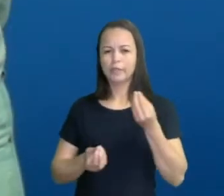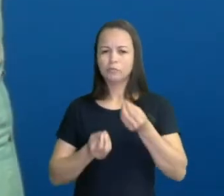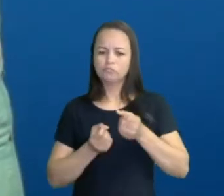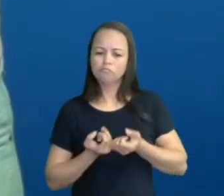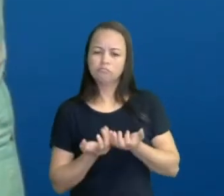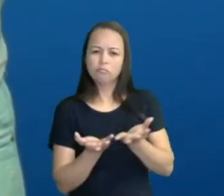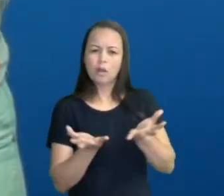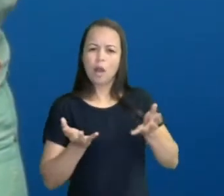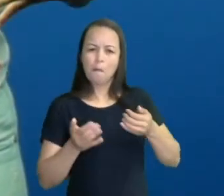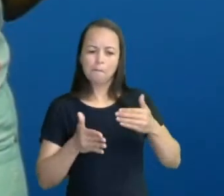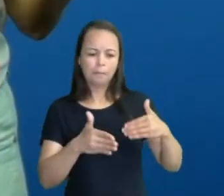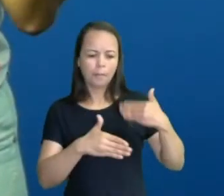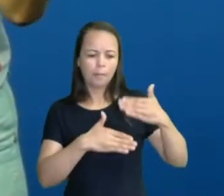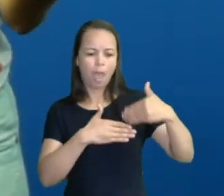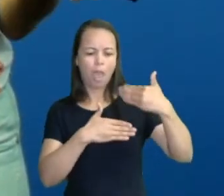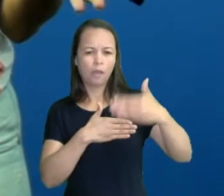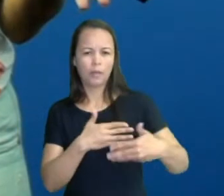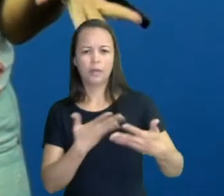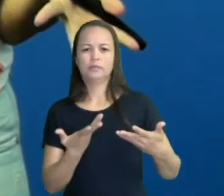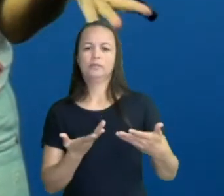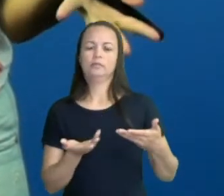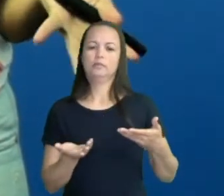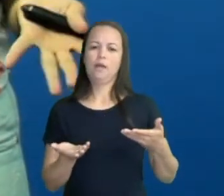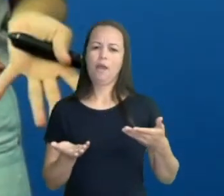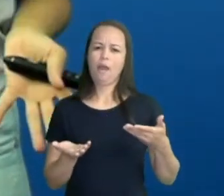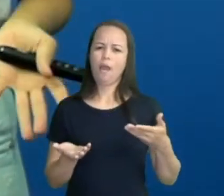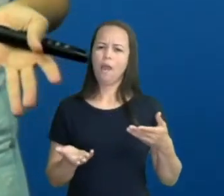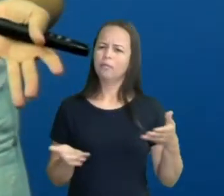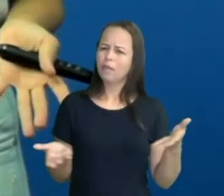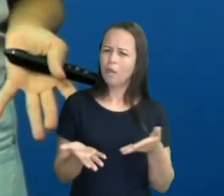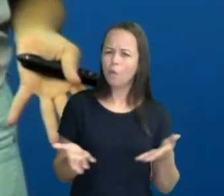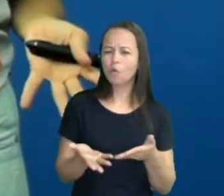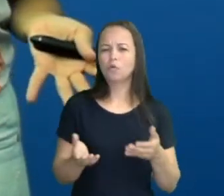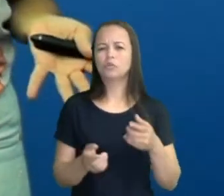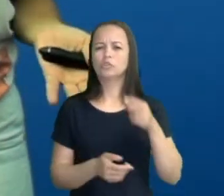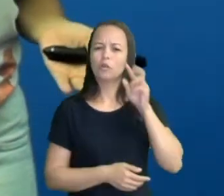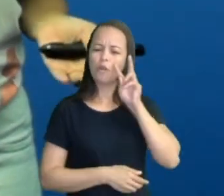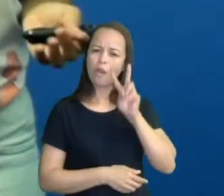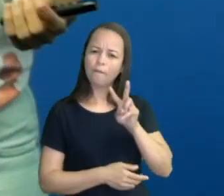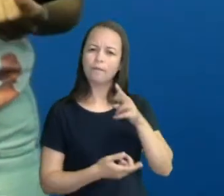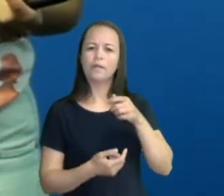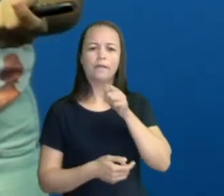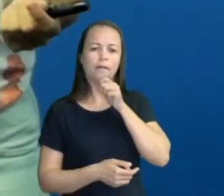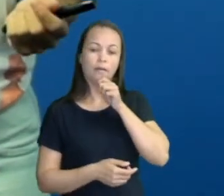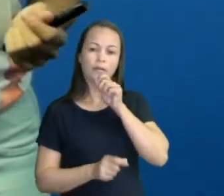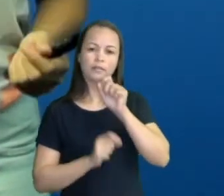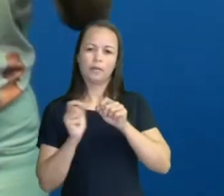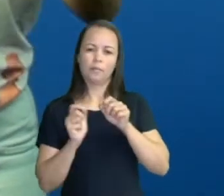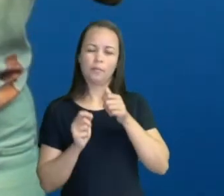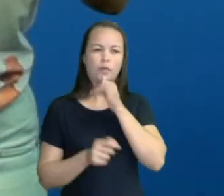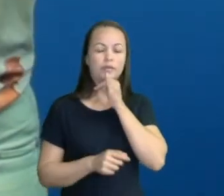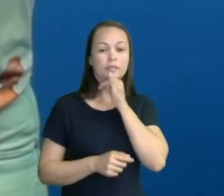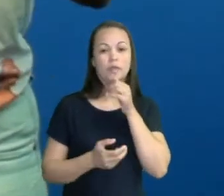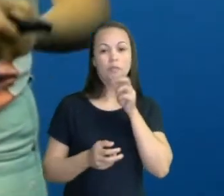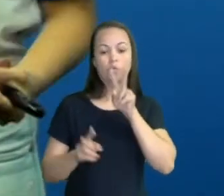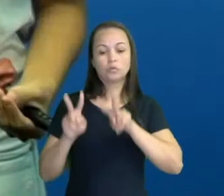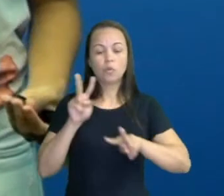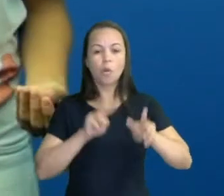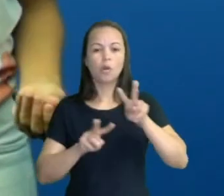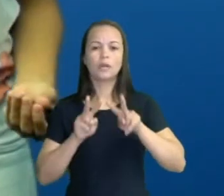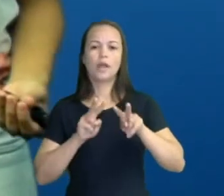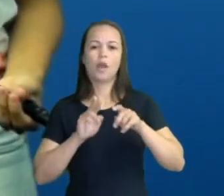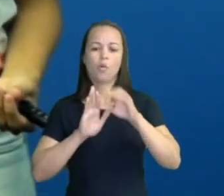seja, perpassam. Até hoje a gente vai ver, por exemplo, quando a gente olhar o Código